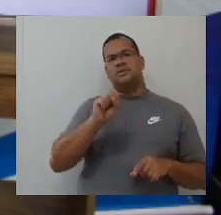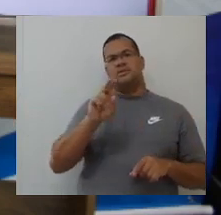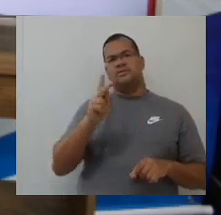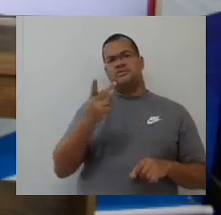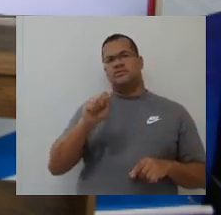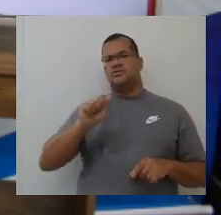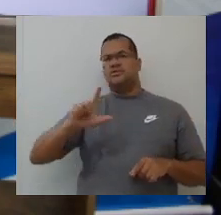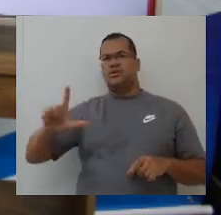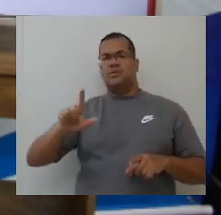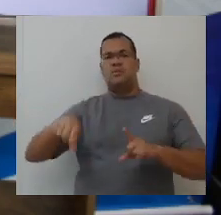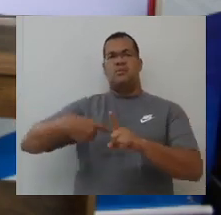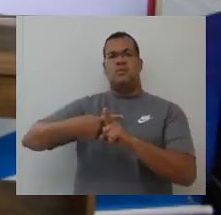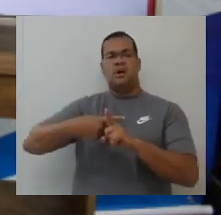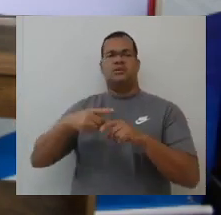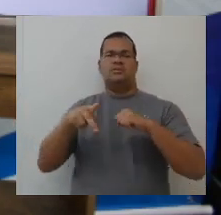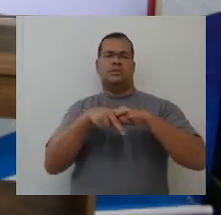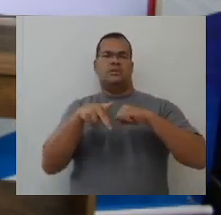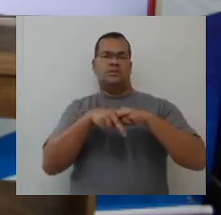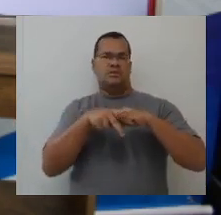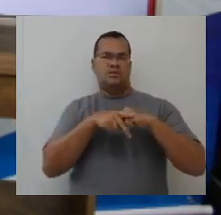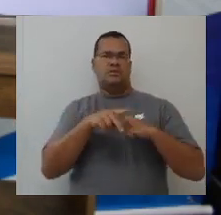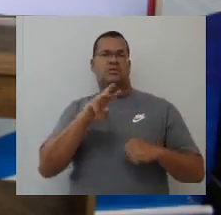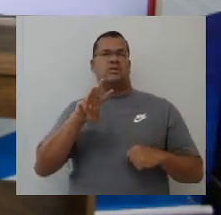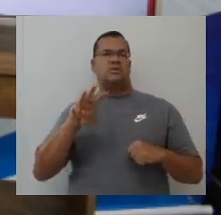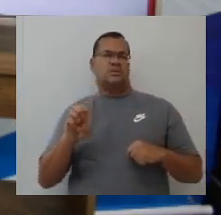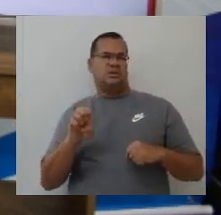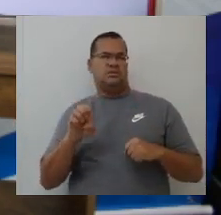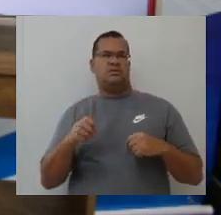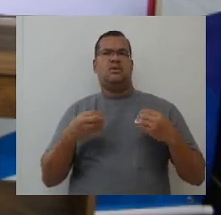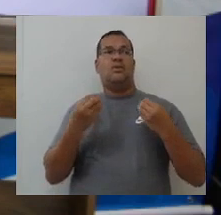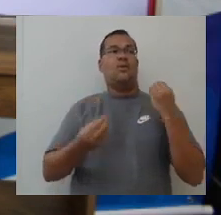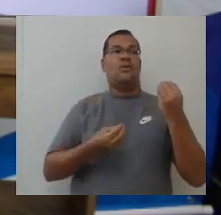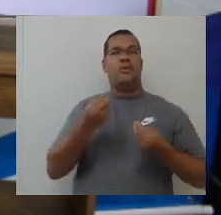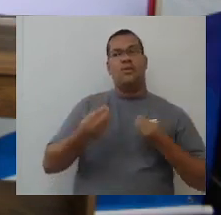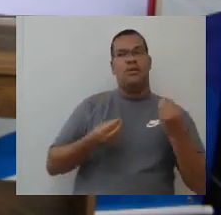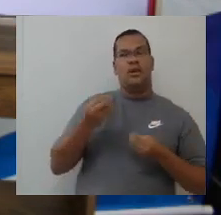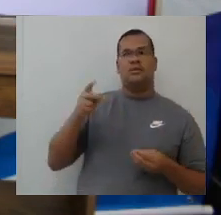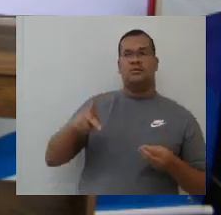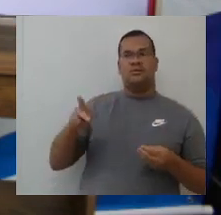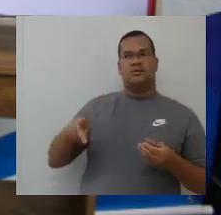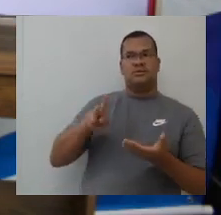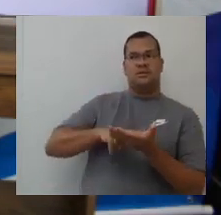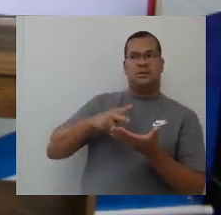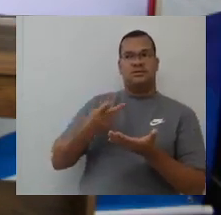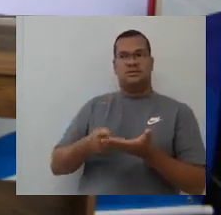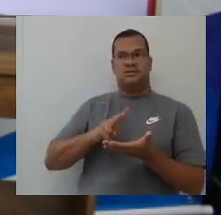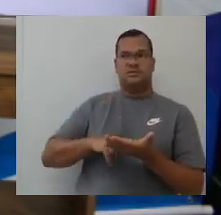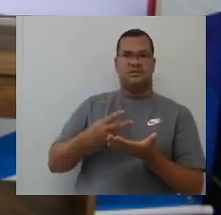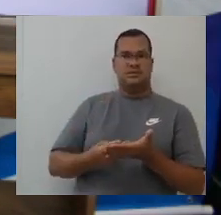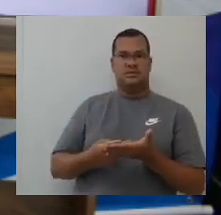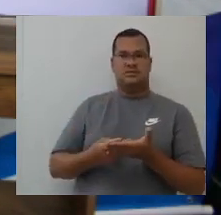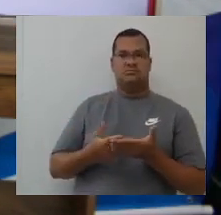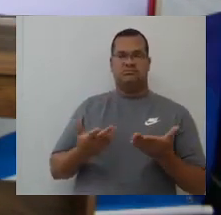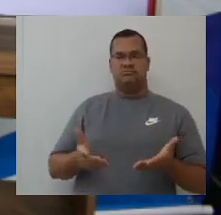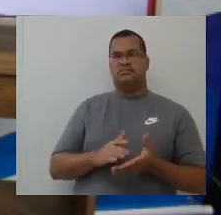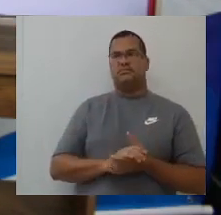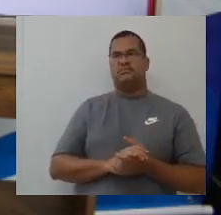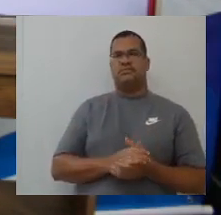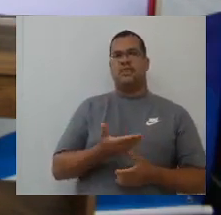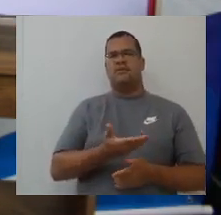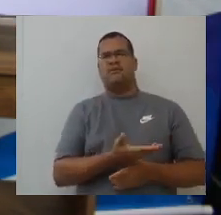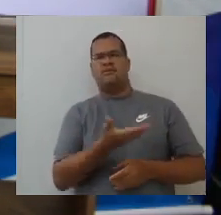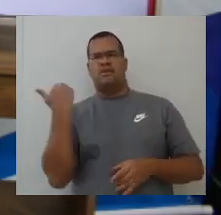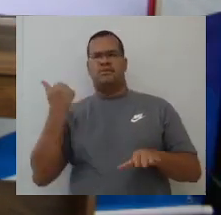modais, mais o pronome pessoal we. Rafael, como é que eu traduziria isso aí? Let's go to the beach, shall we? Vamos à